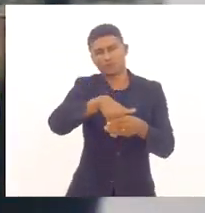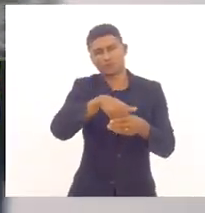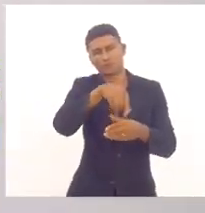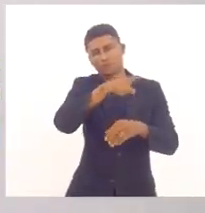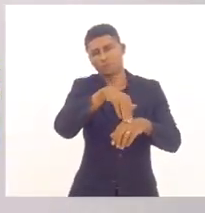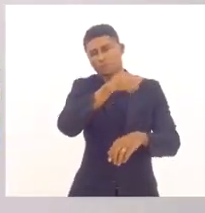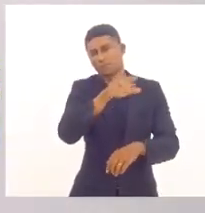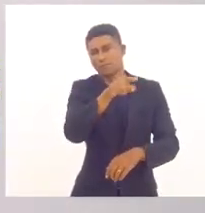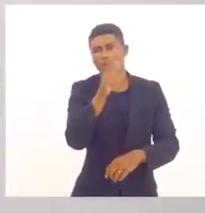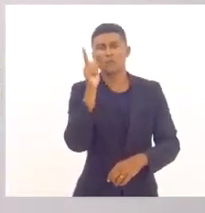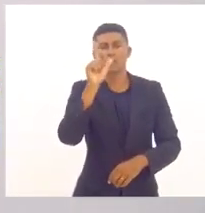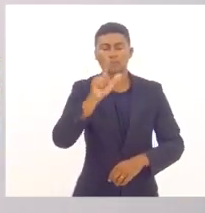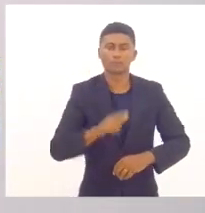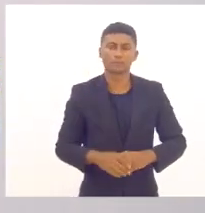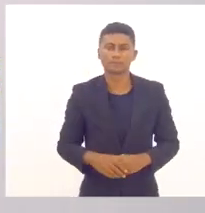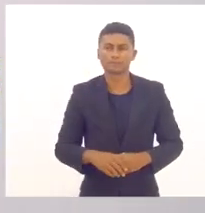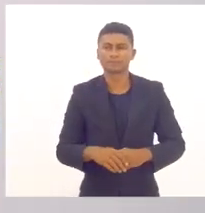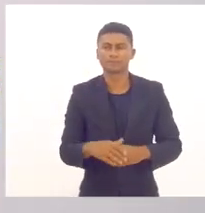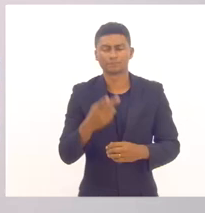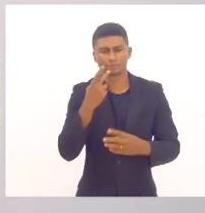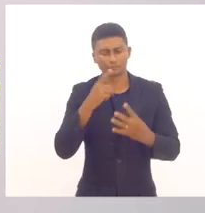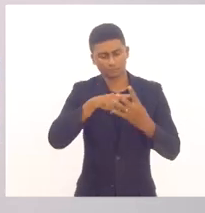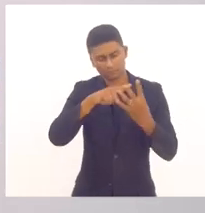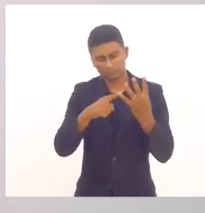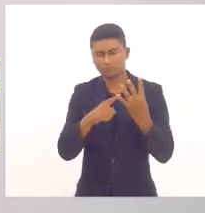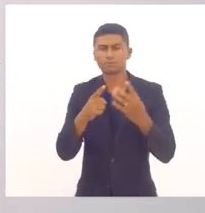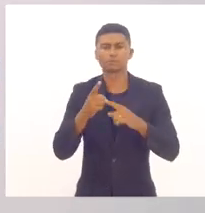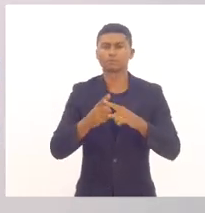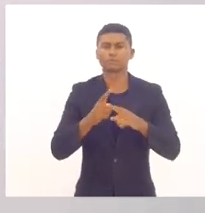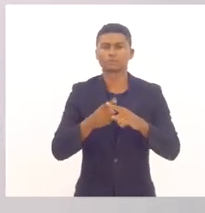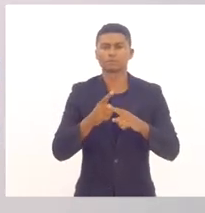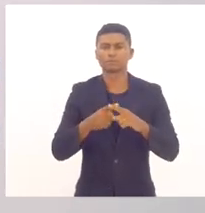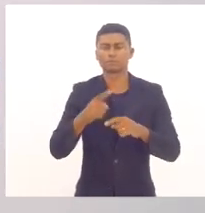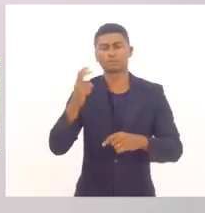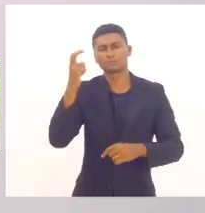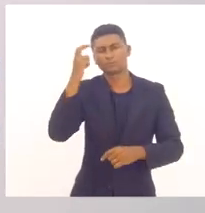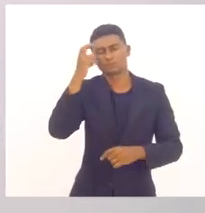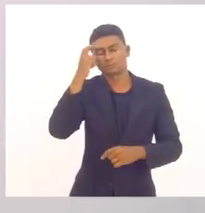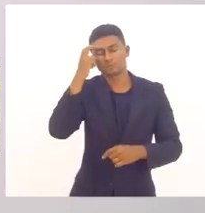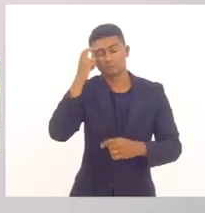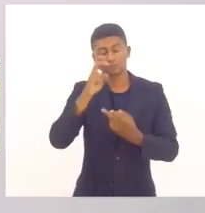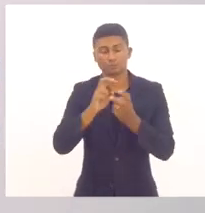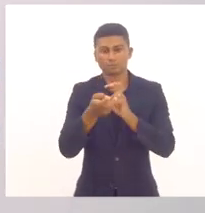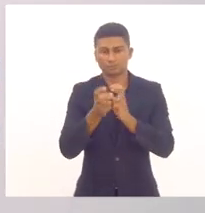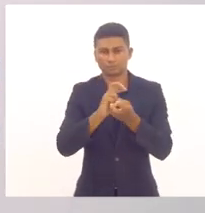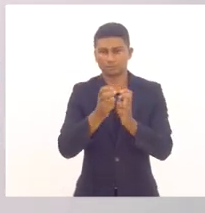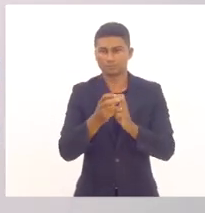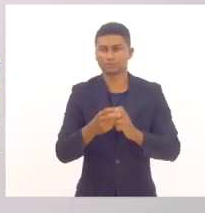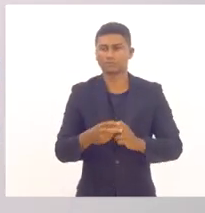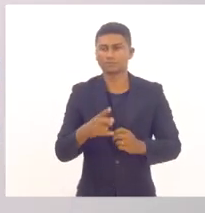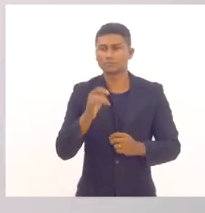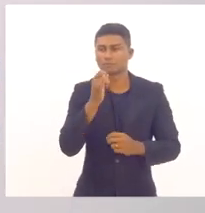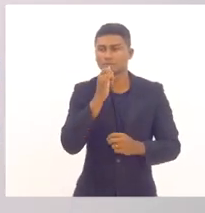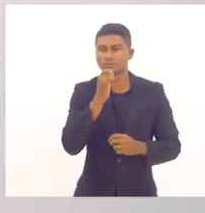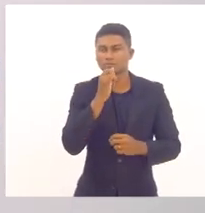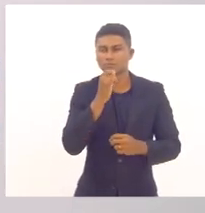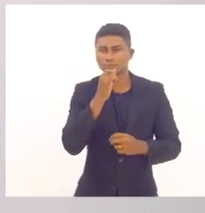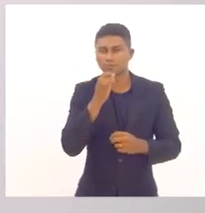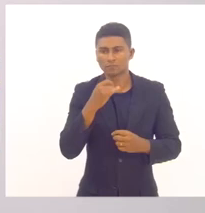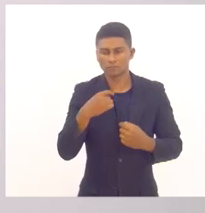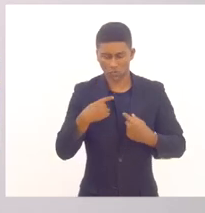também. Por que eu quero registrar isso? Né? Porque a capoeira ela tem suas respostas e, como diz o mestre Caiçara, a roupa de homem não dá em menino.